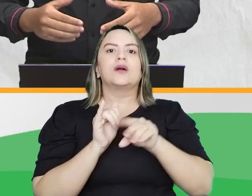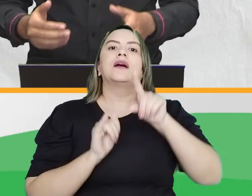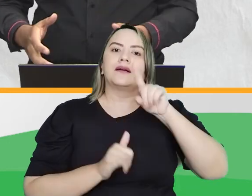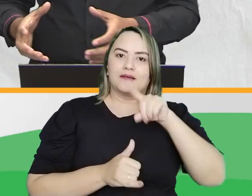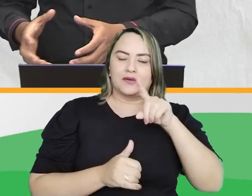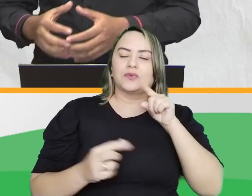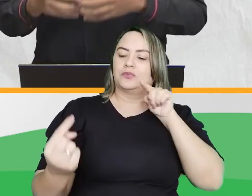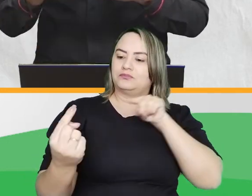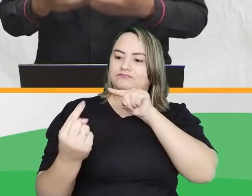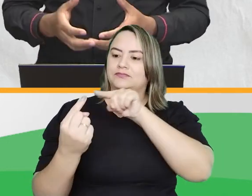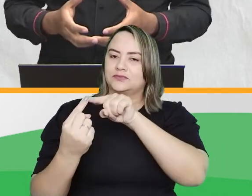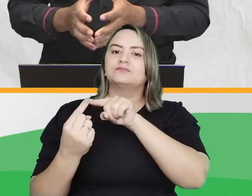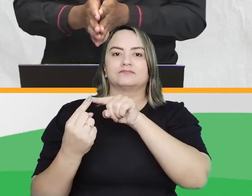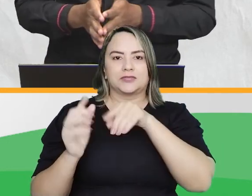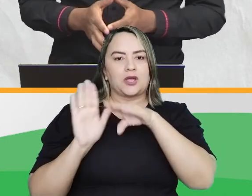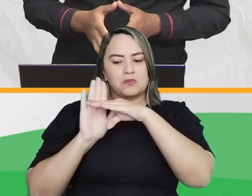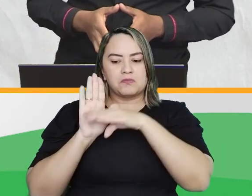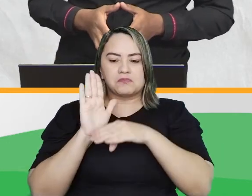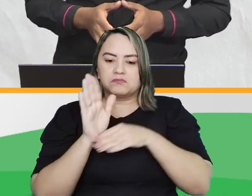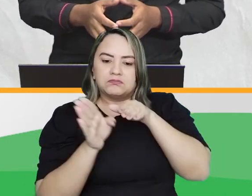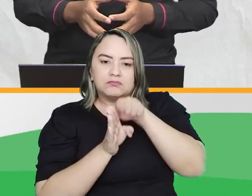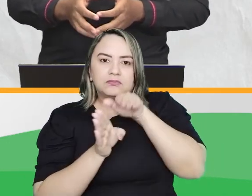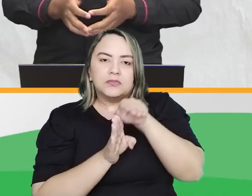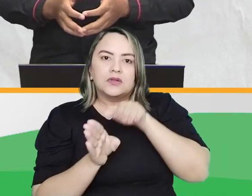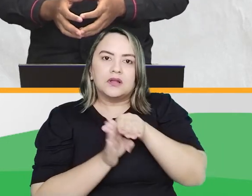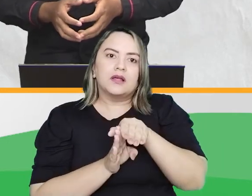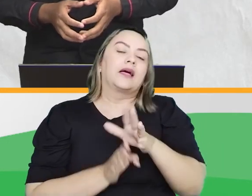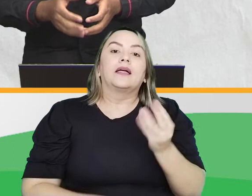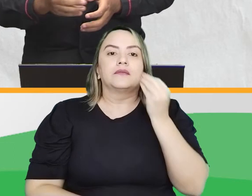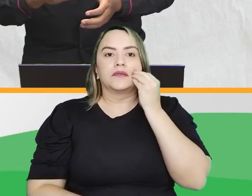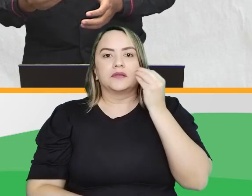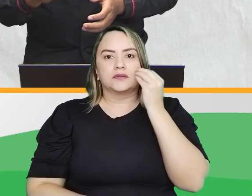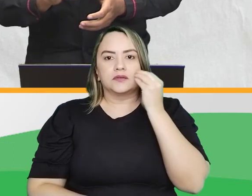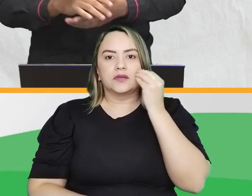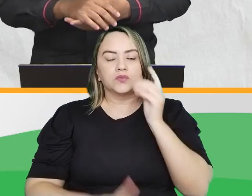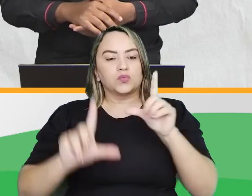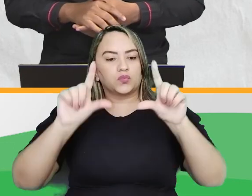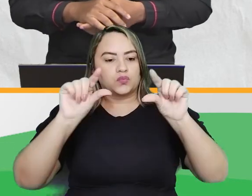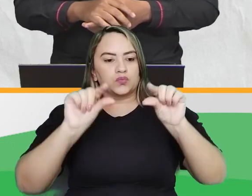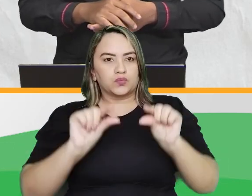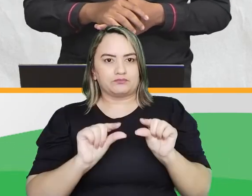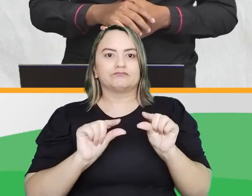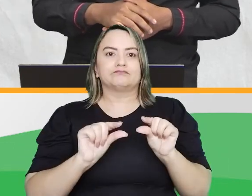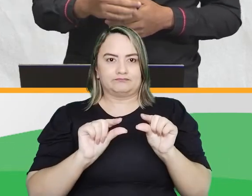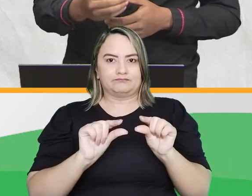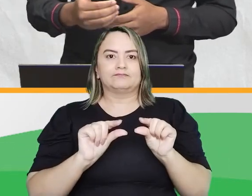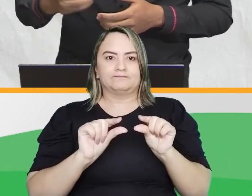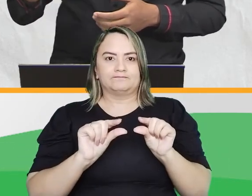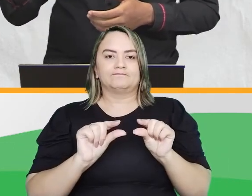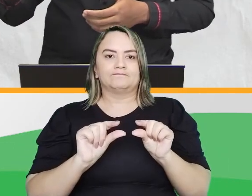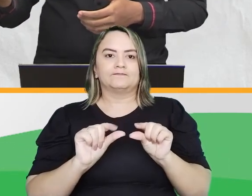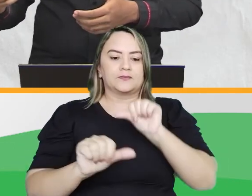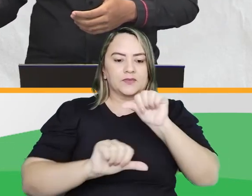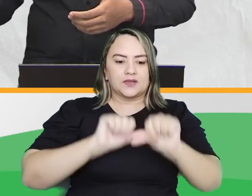Esse é o objetivo dessas inúmeras recomendações, tá bem? Que são dadas para que haja